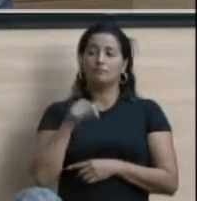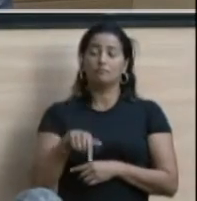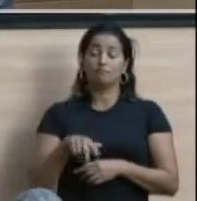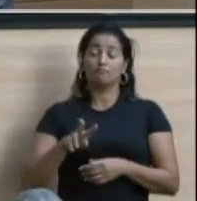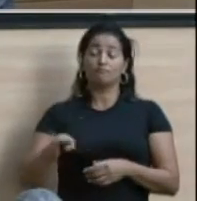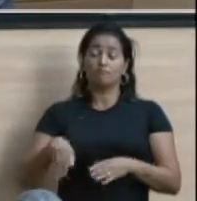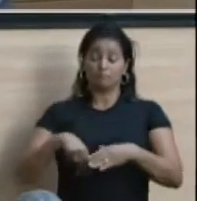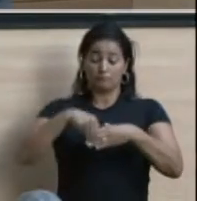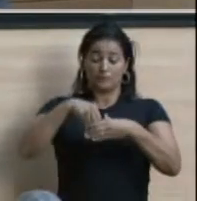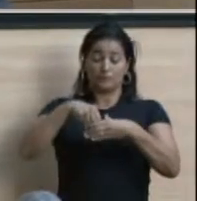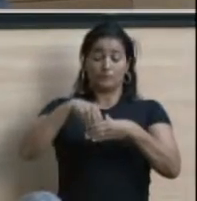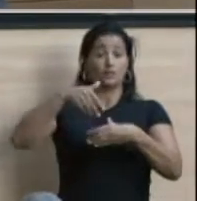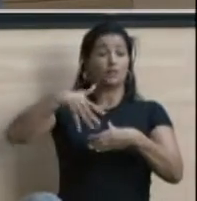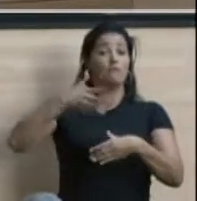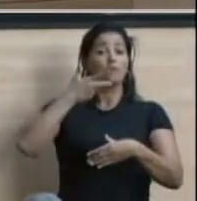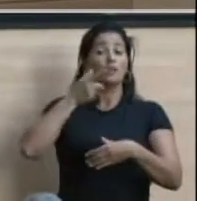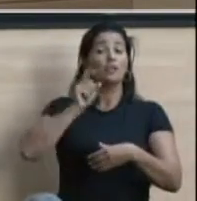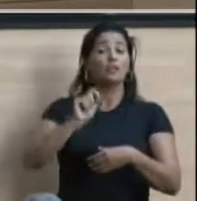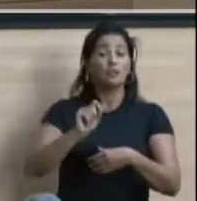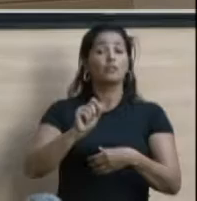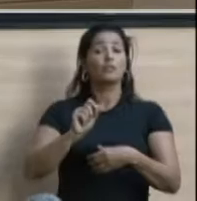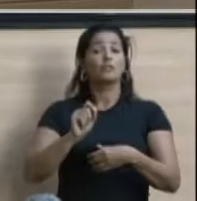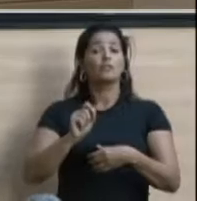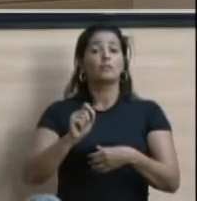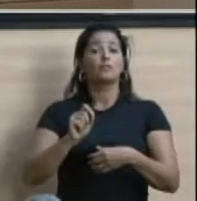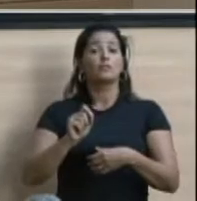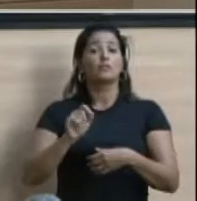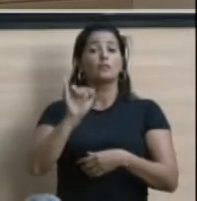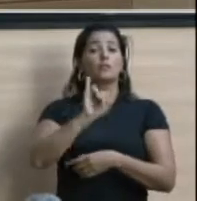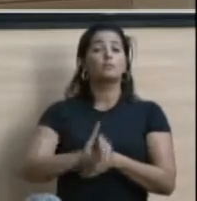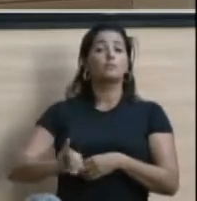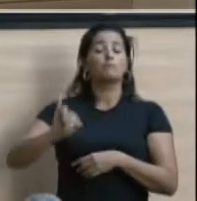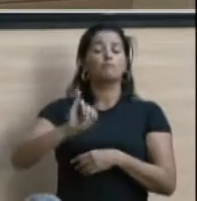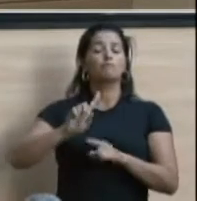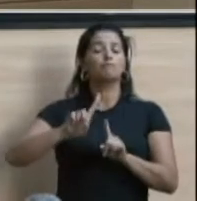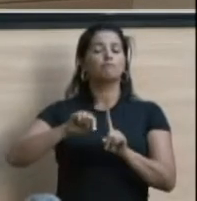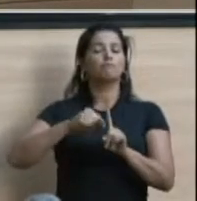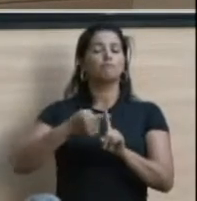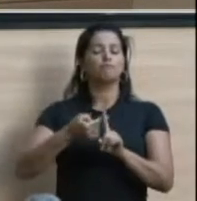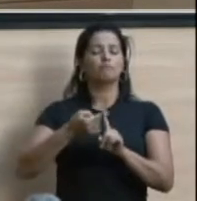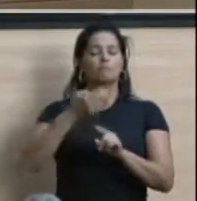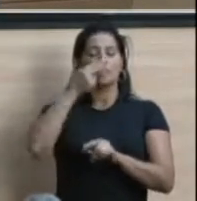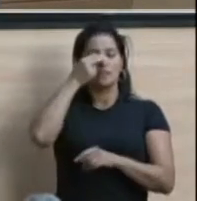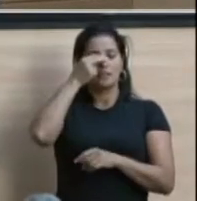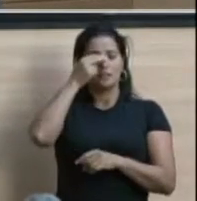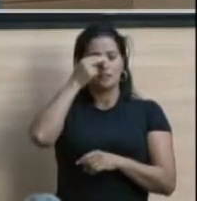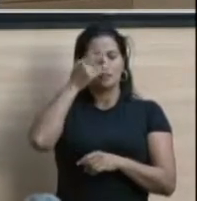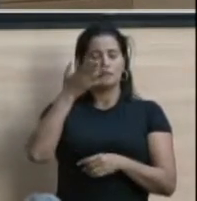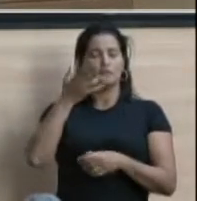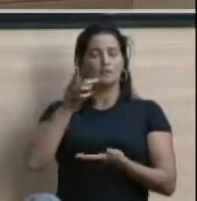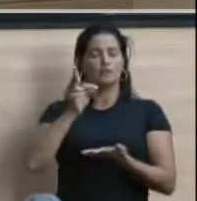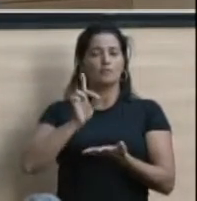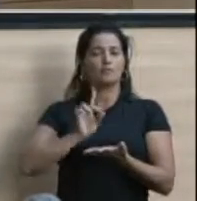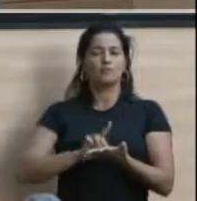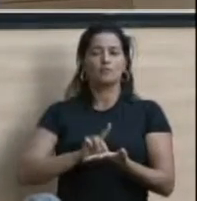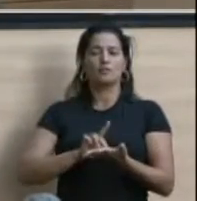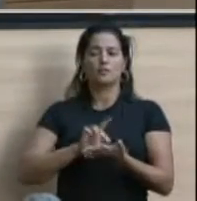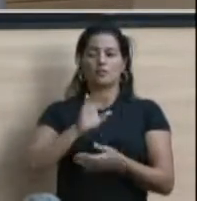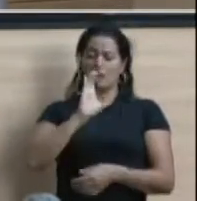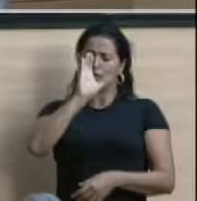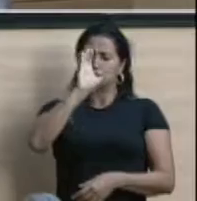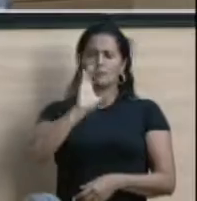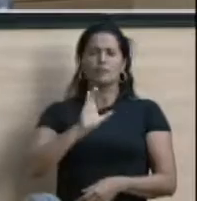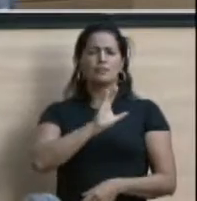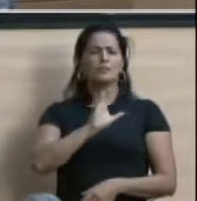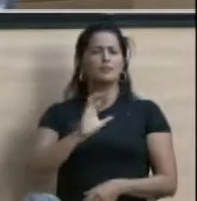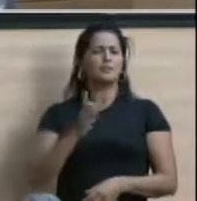dessa tarde de hoje esse registro eu acho que é muito importante que cada vez mais o evangélico o cristão que muitas vezes a gente pensa